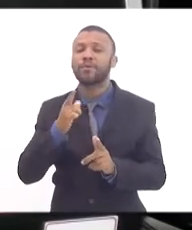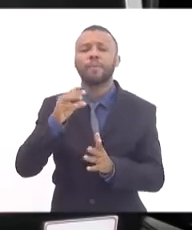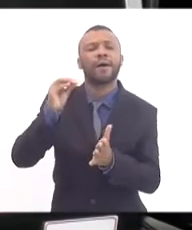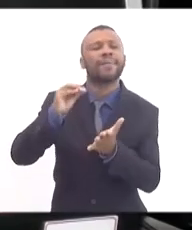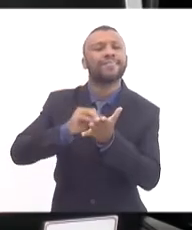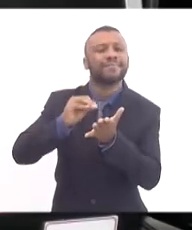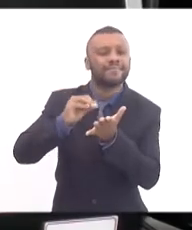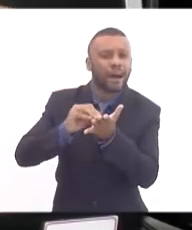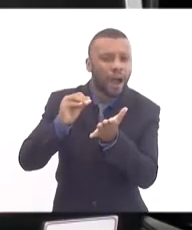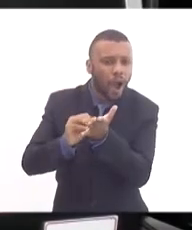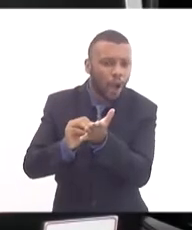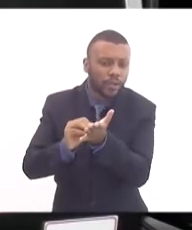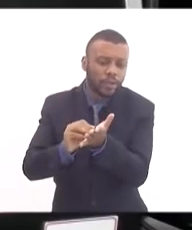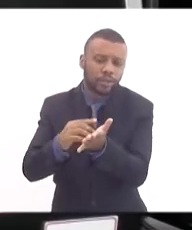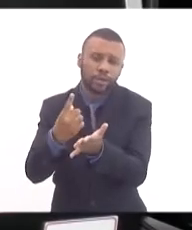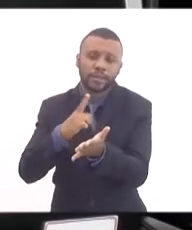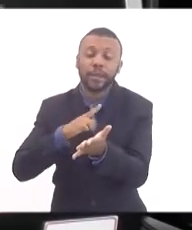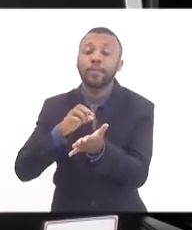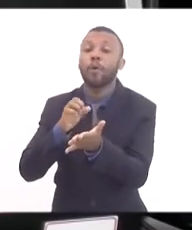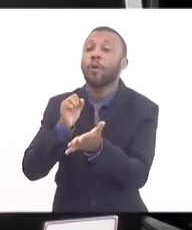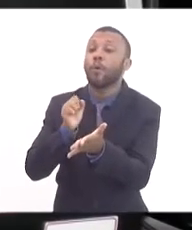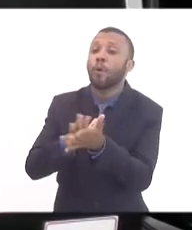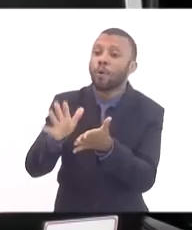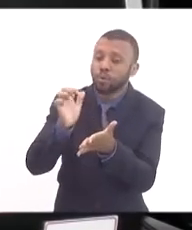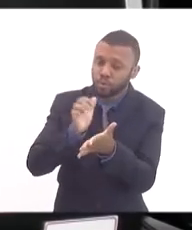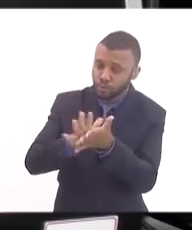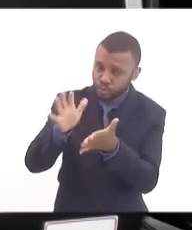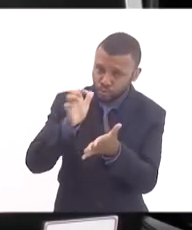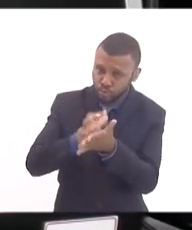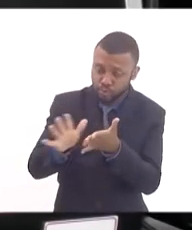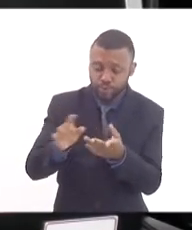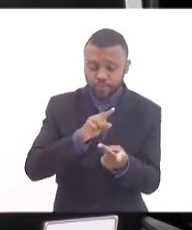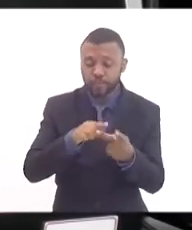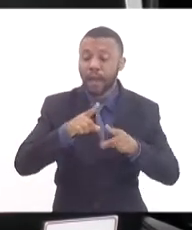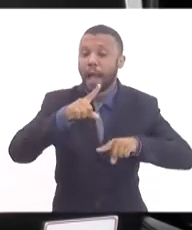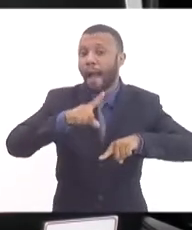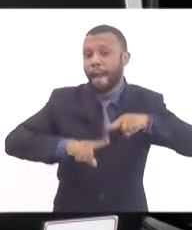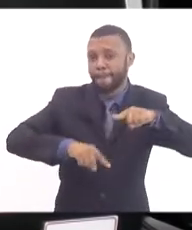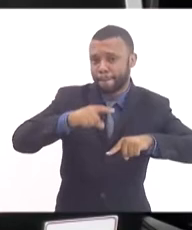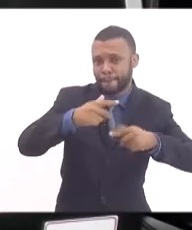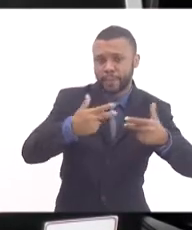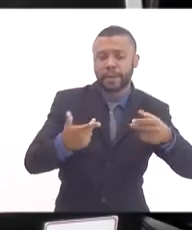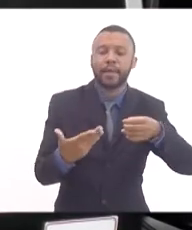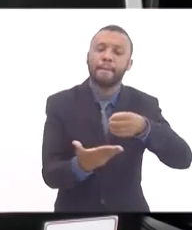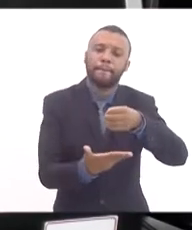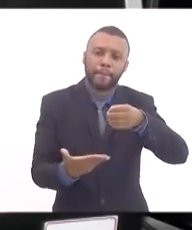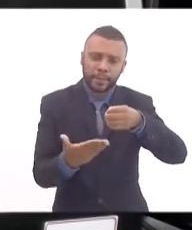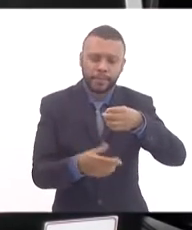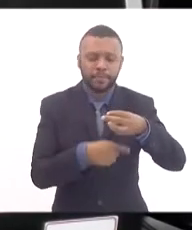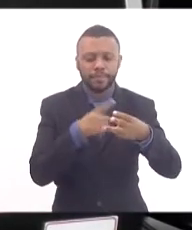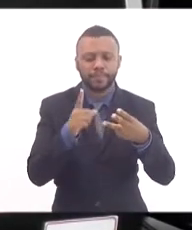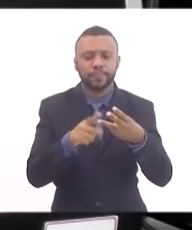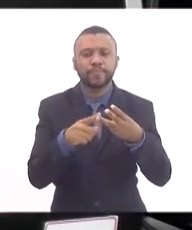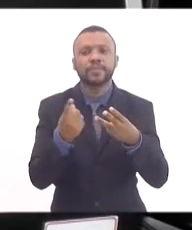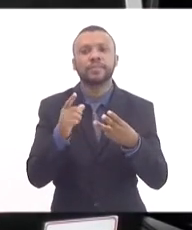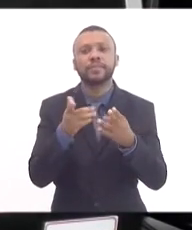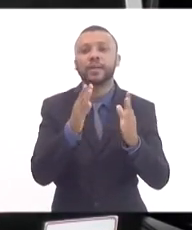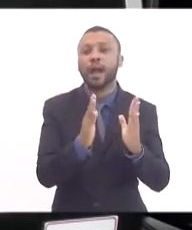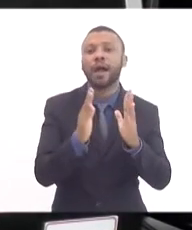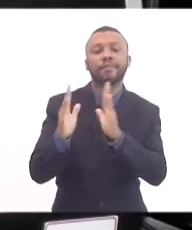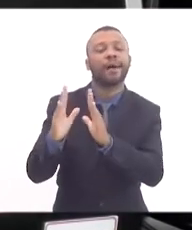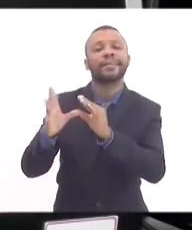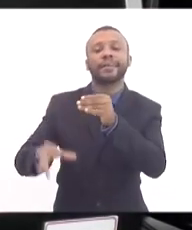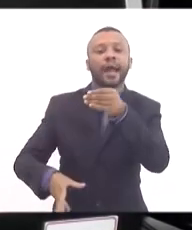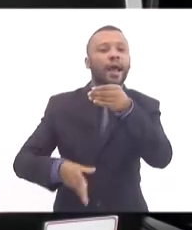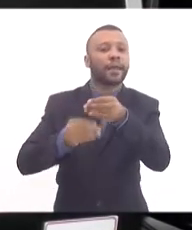aonde a gente tem o consumo a gente tem a matéria-prima no estado do Rio de Janeiro e a fase